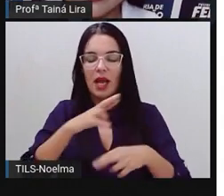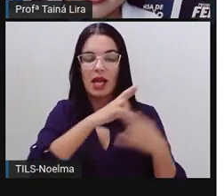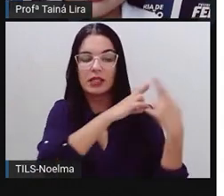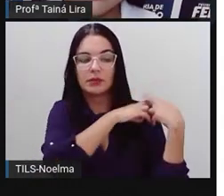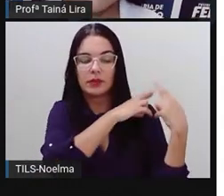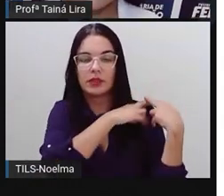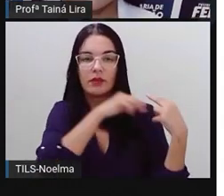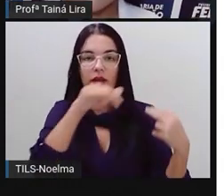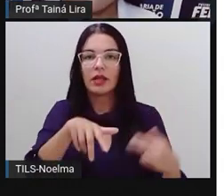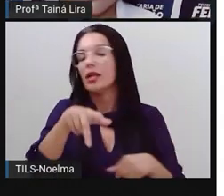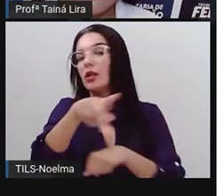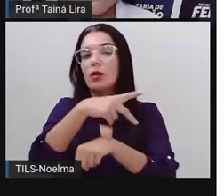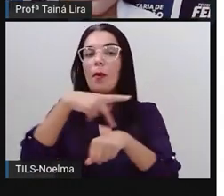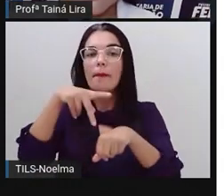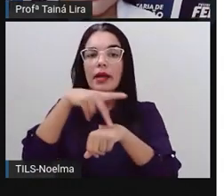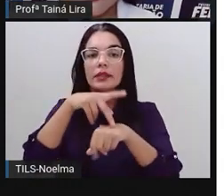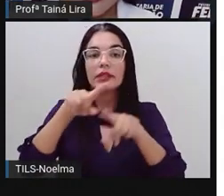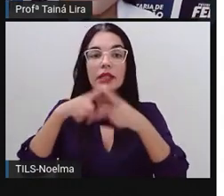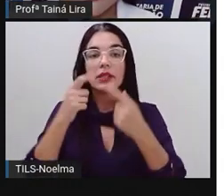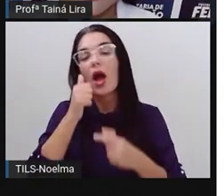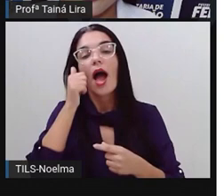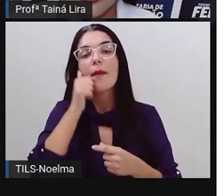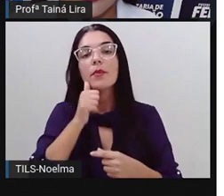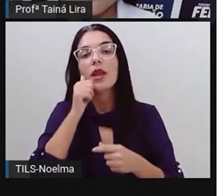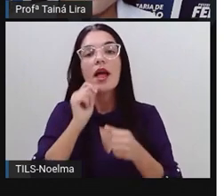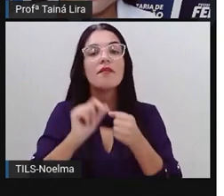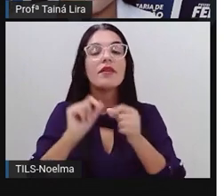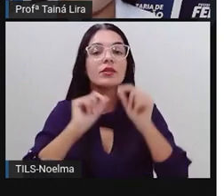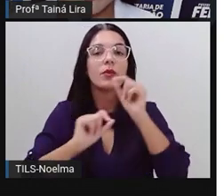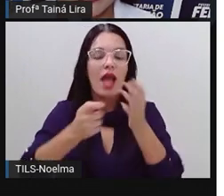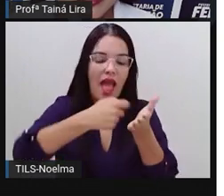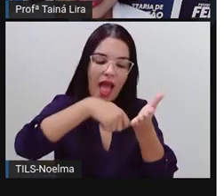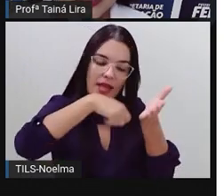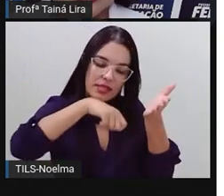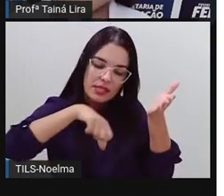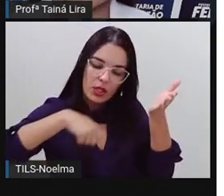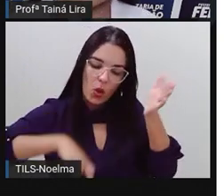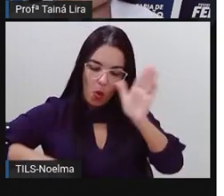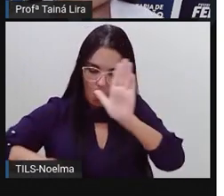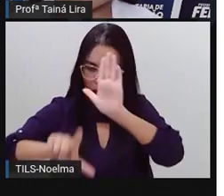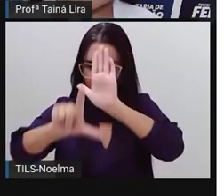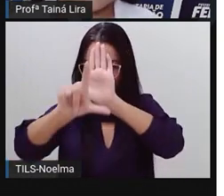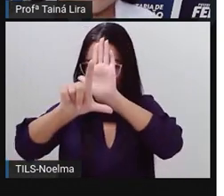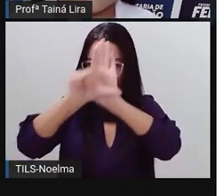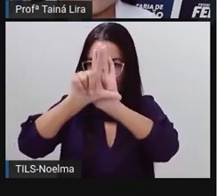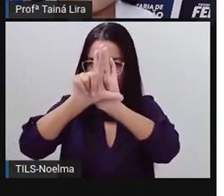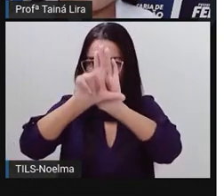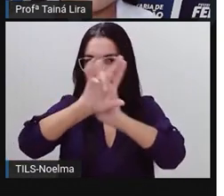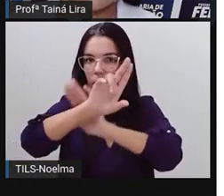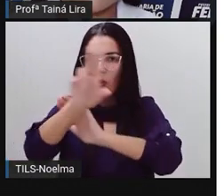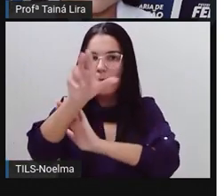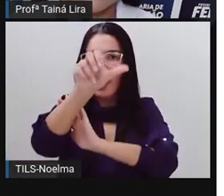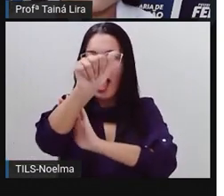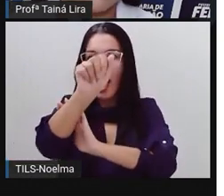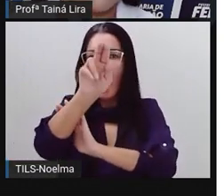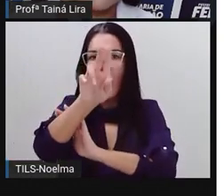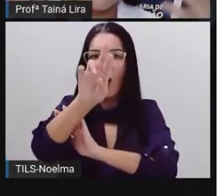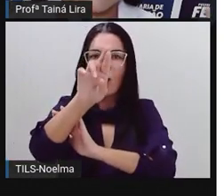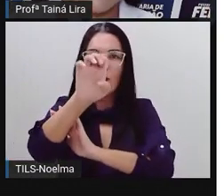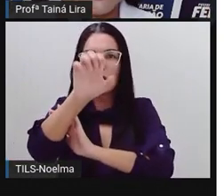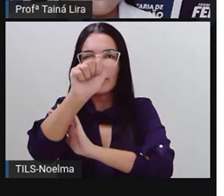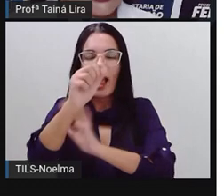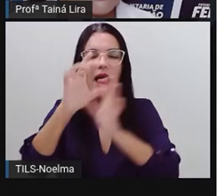do país Então o que foi que a Princesa Isabel fez ela assinou uma lei chamada Lei Áurea libertando